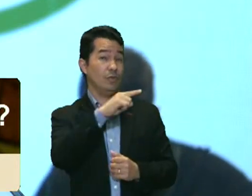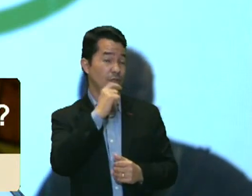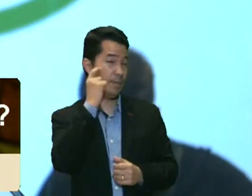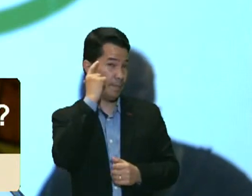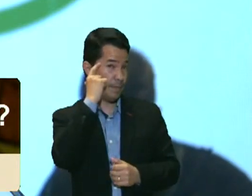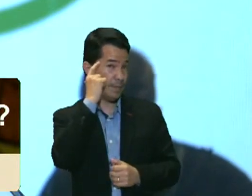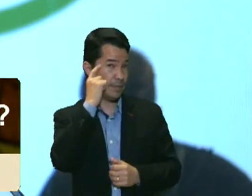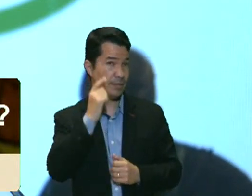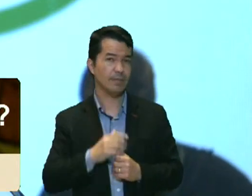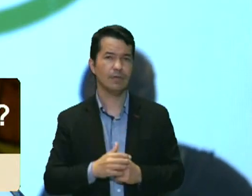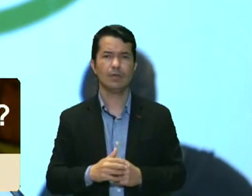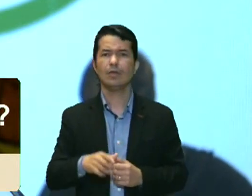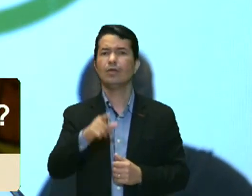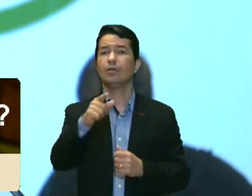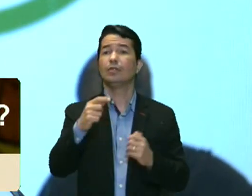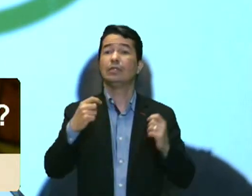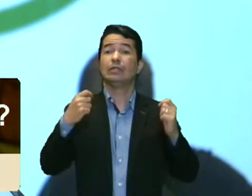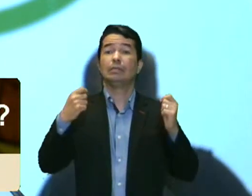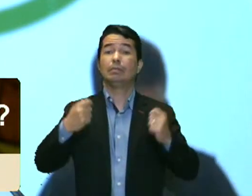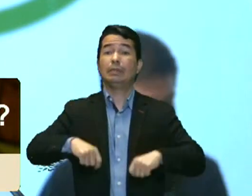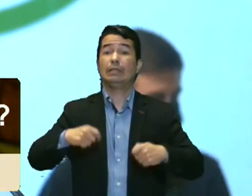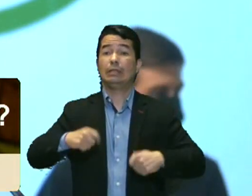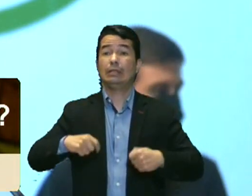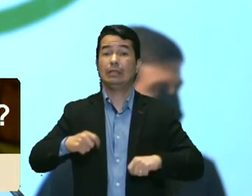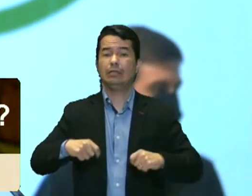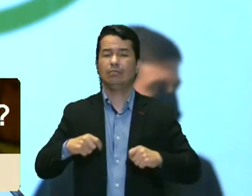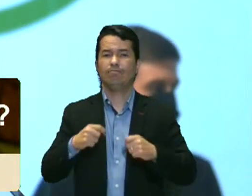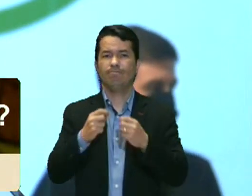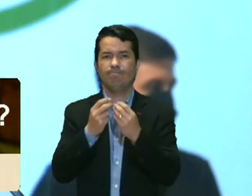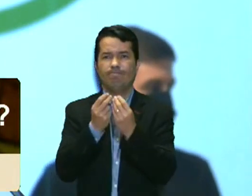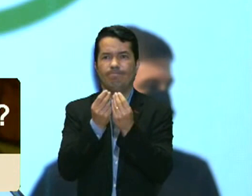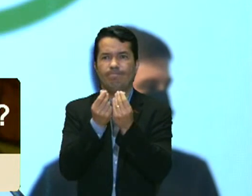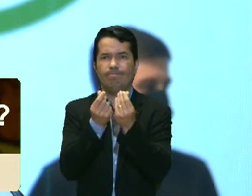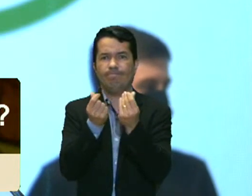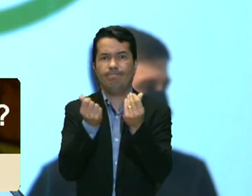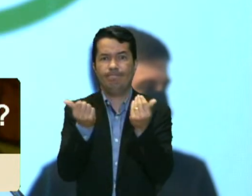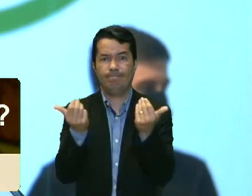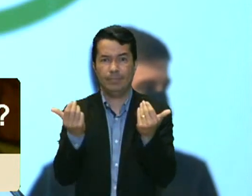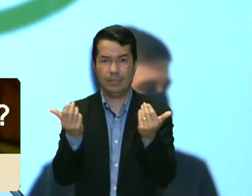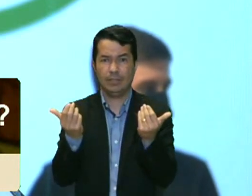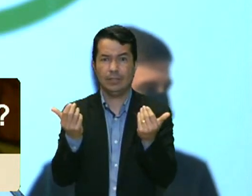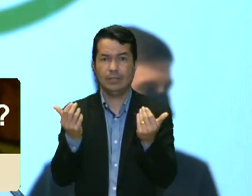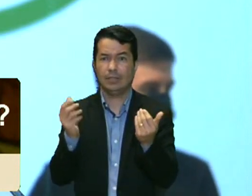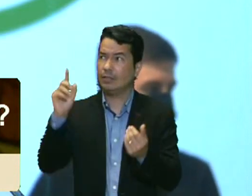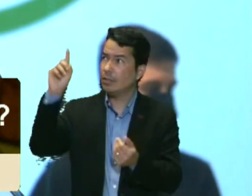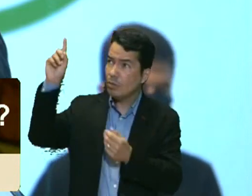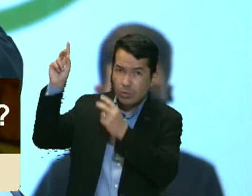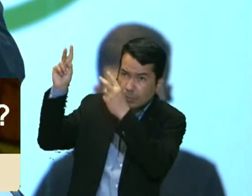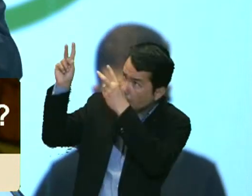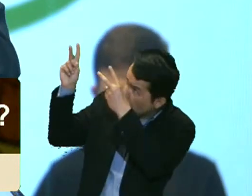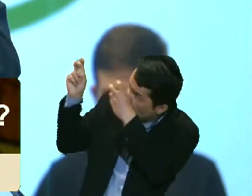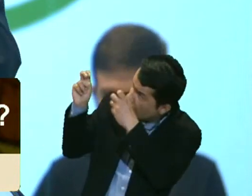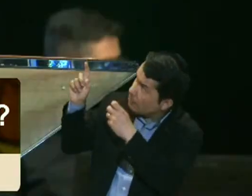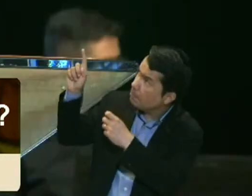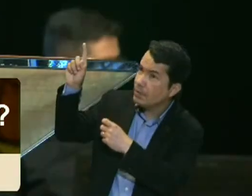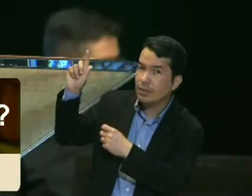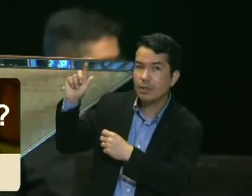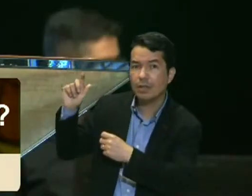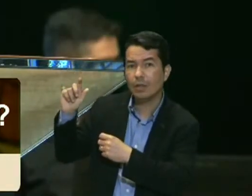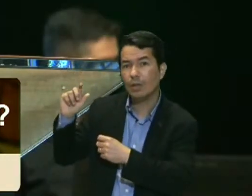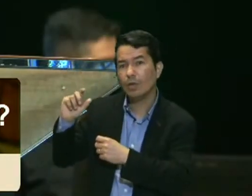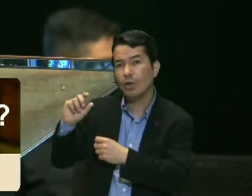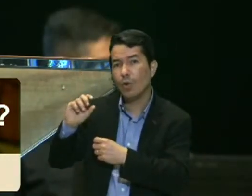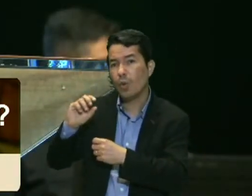se você está precisando ser mais sensível à bondade e ao cuidado de Deus, do que só olhar o que não